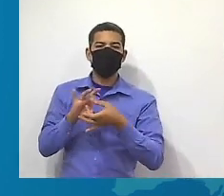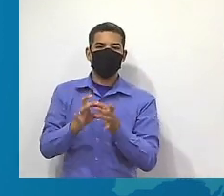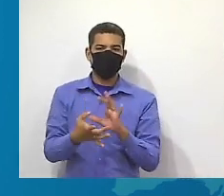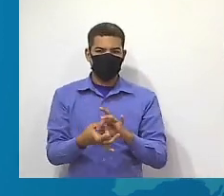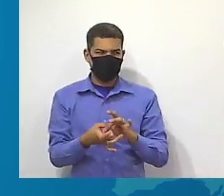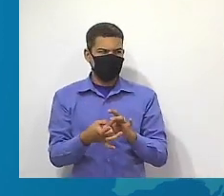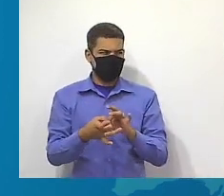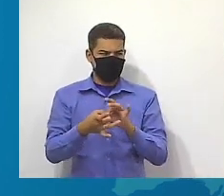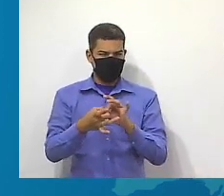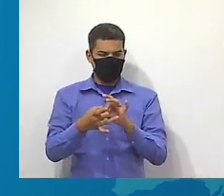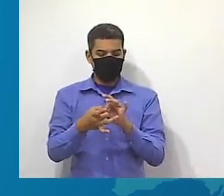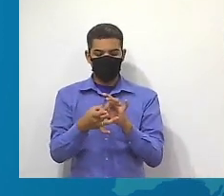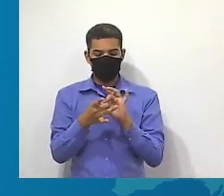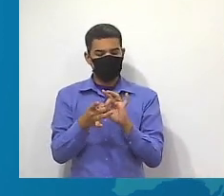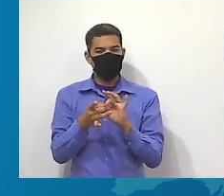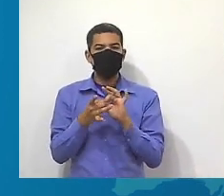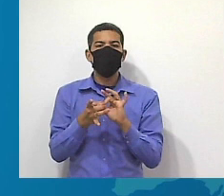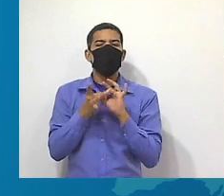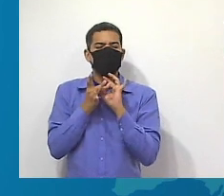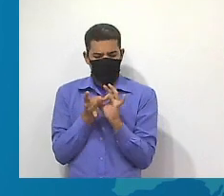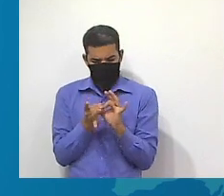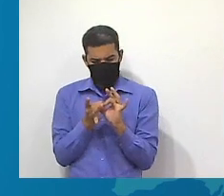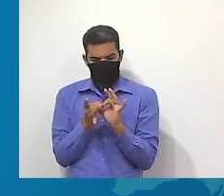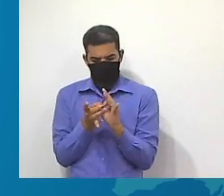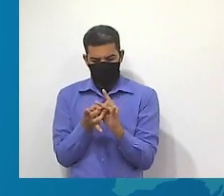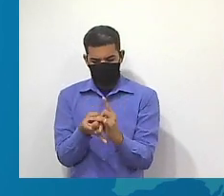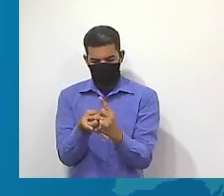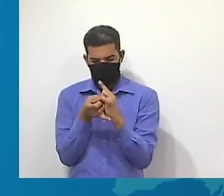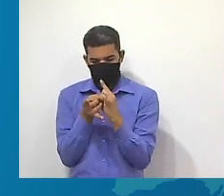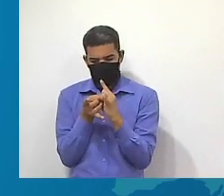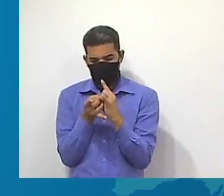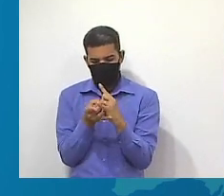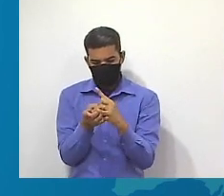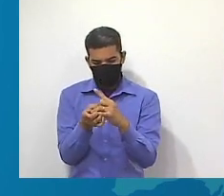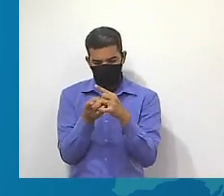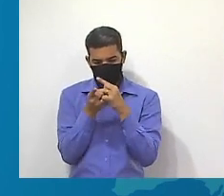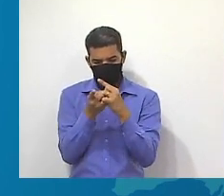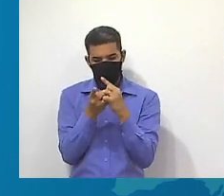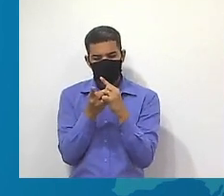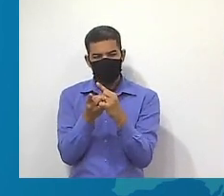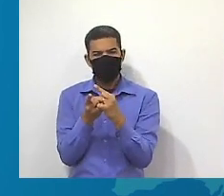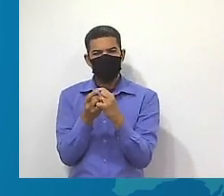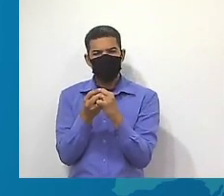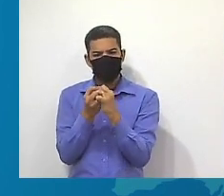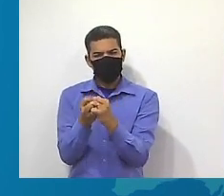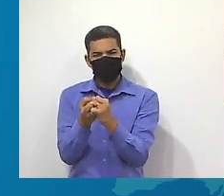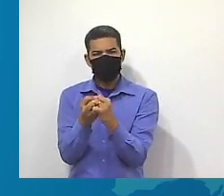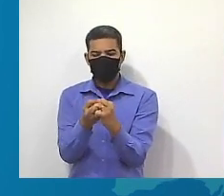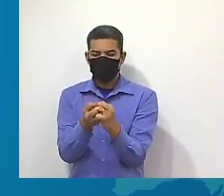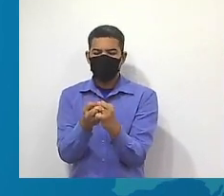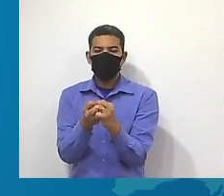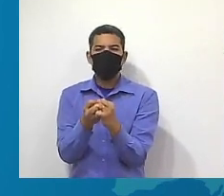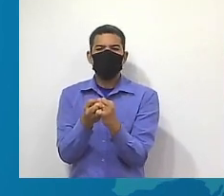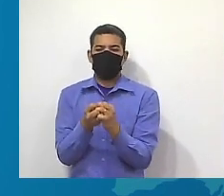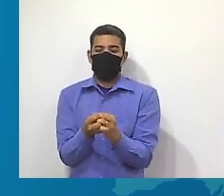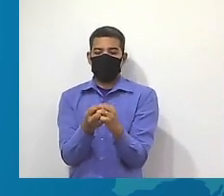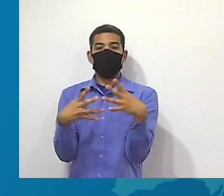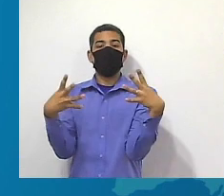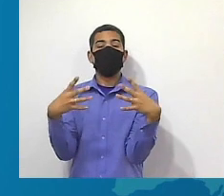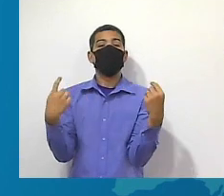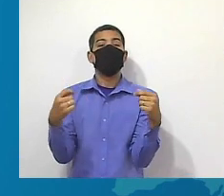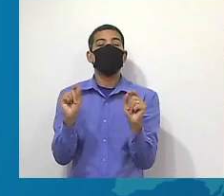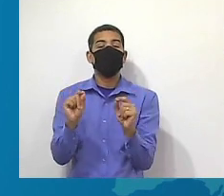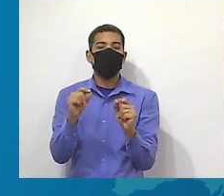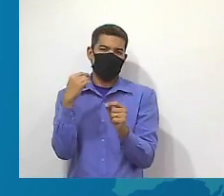muito fortes no início do processo, para quebrá-las é necessário que aqueles átomos absorvam muita